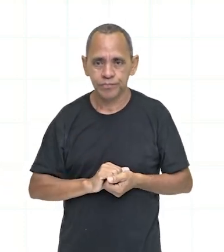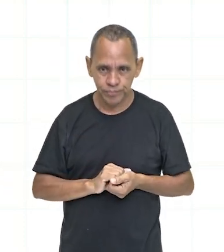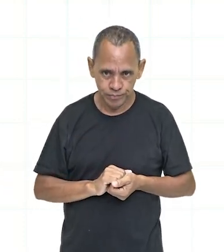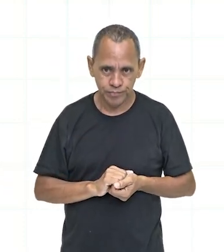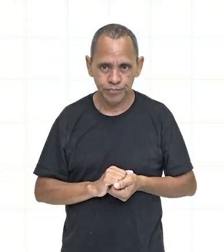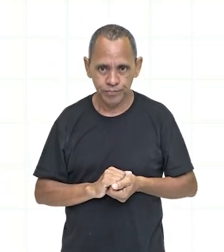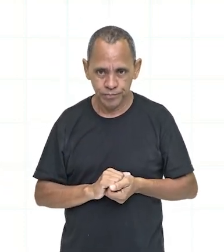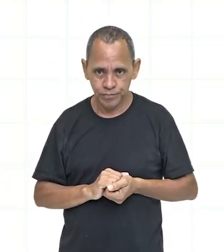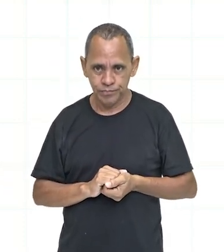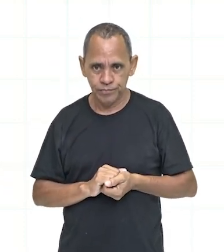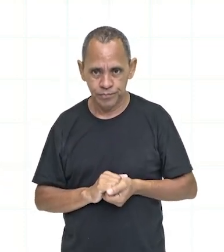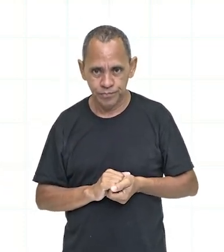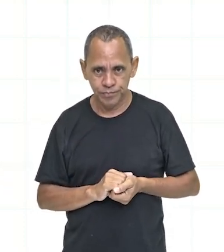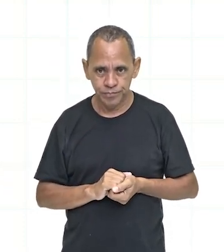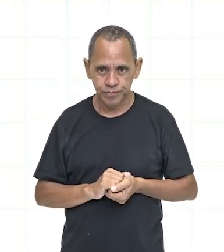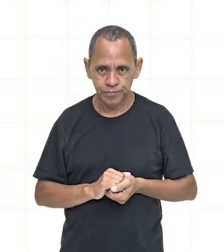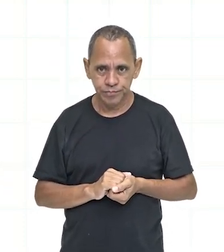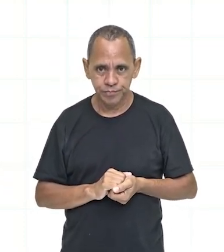é